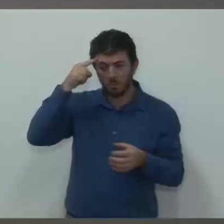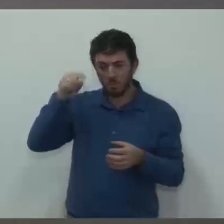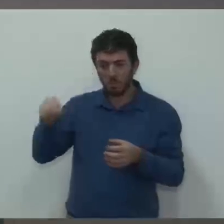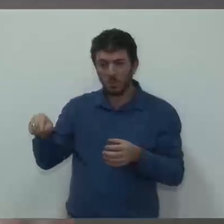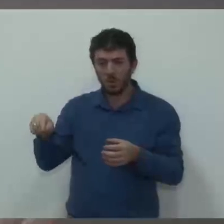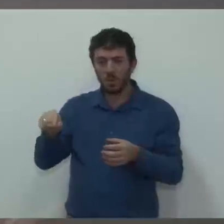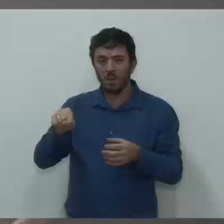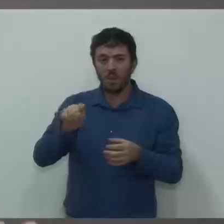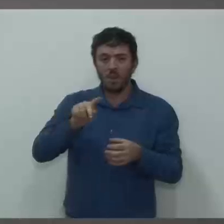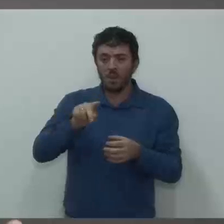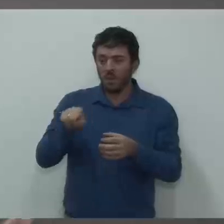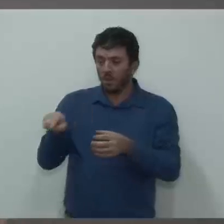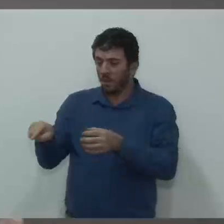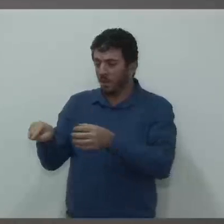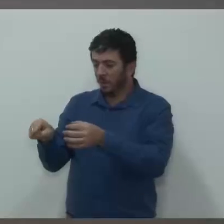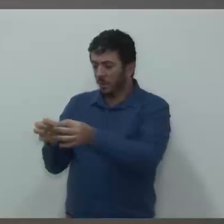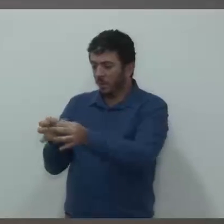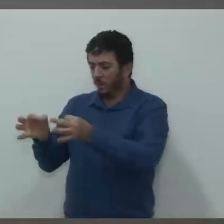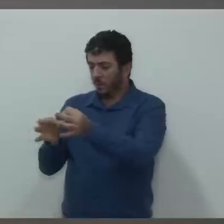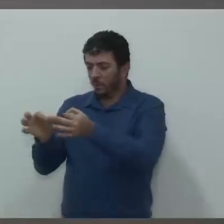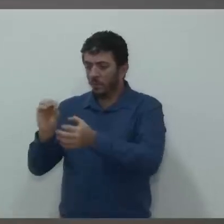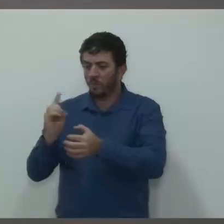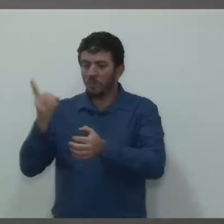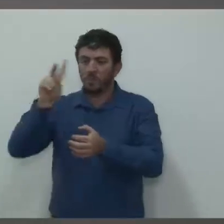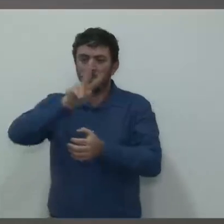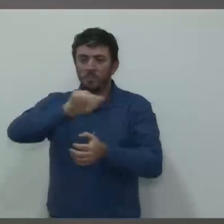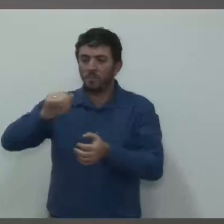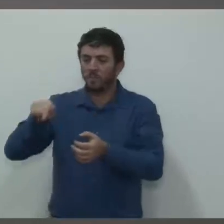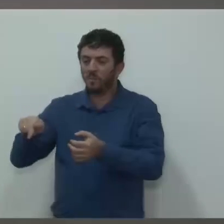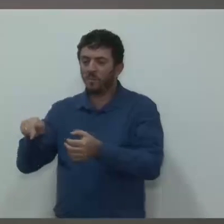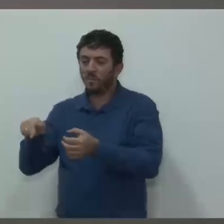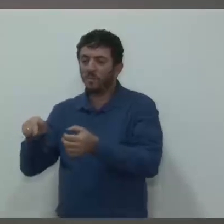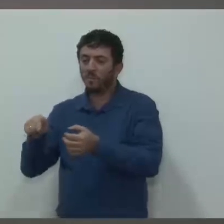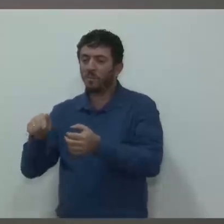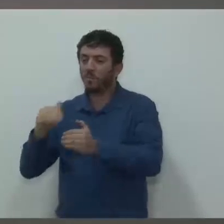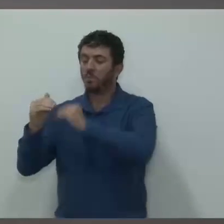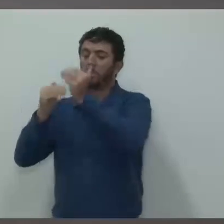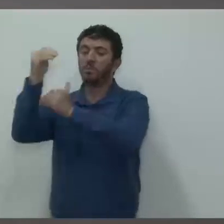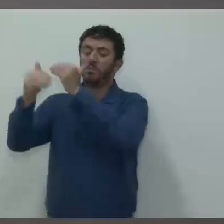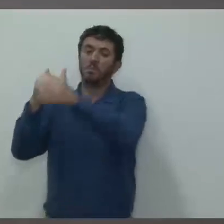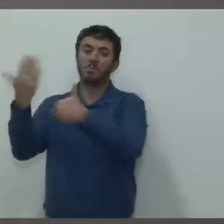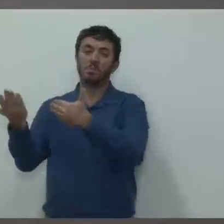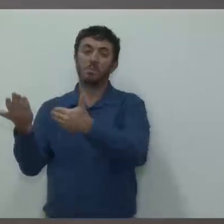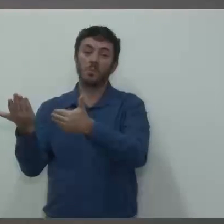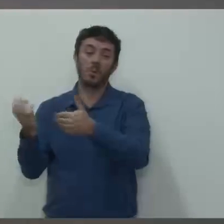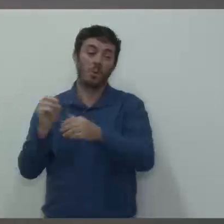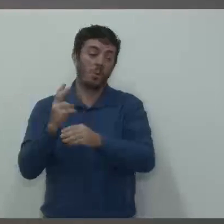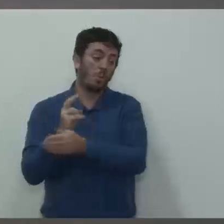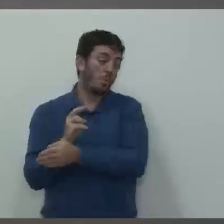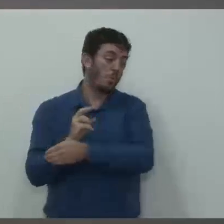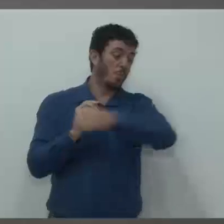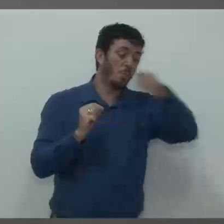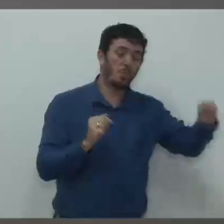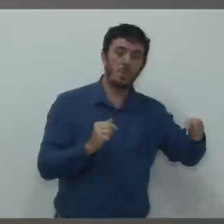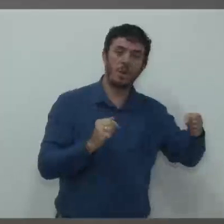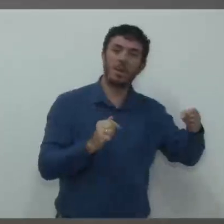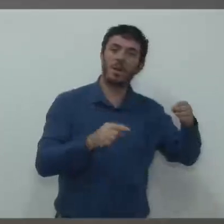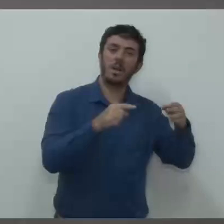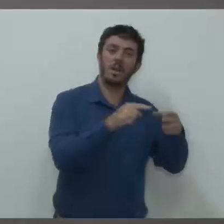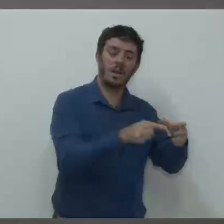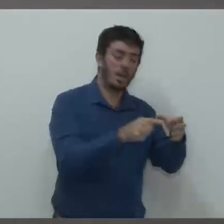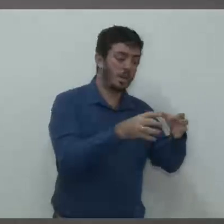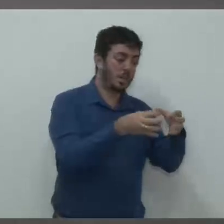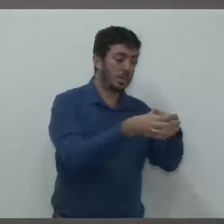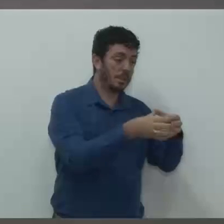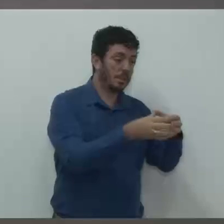vai aumentar demasiadamente o número de habitantes. E tem o outro extremo também, que pode pensar que é necessário, que a cidade